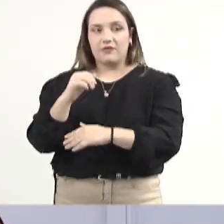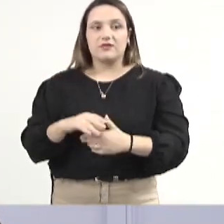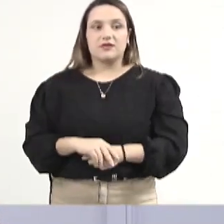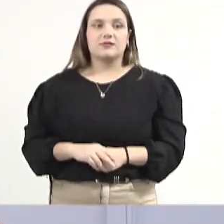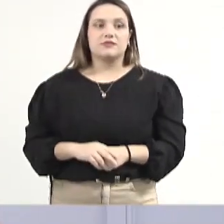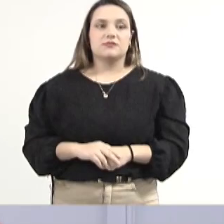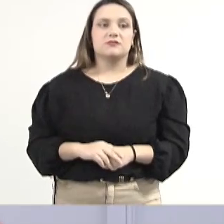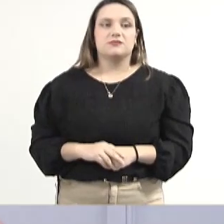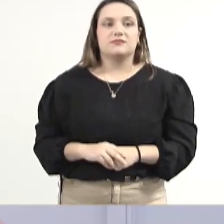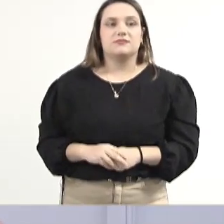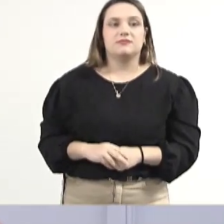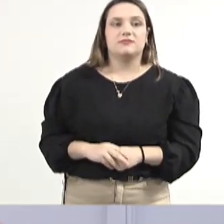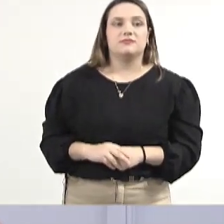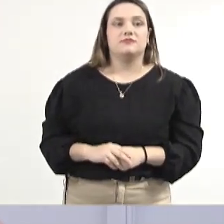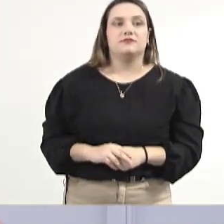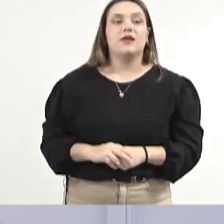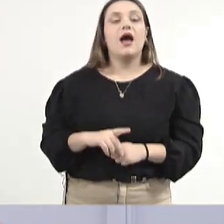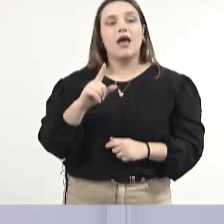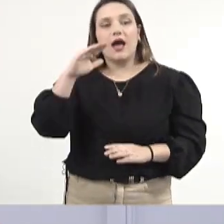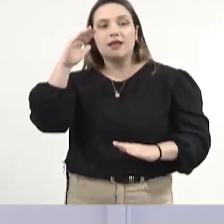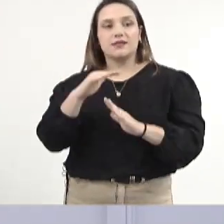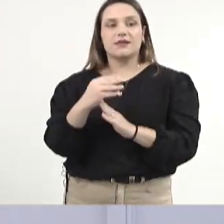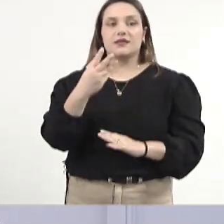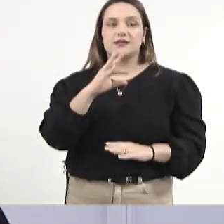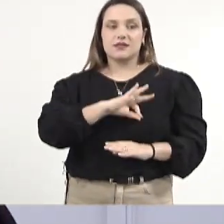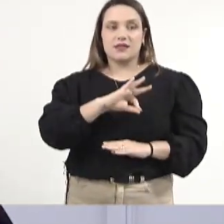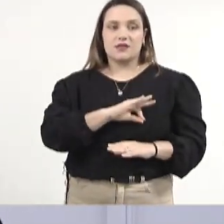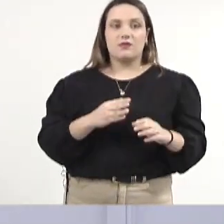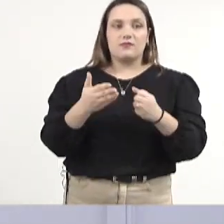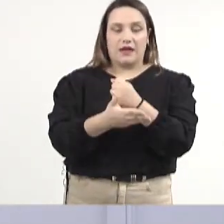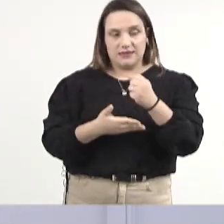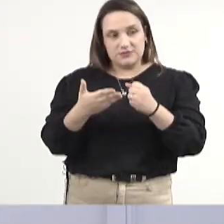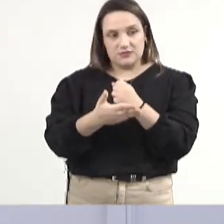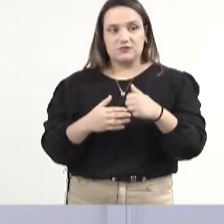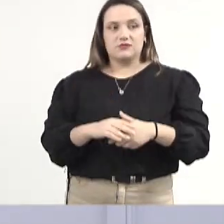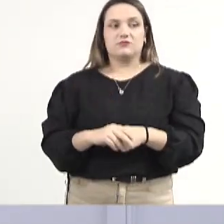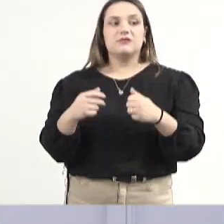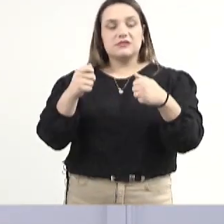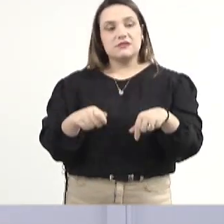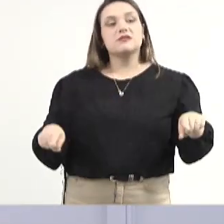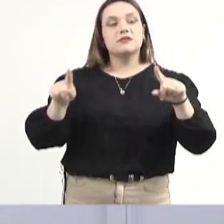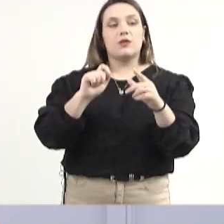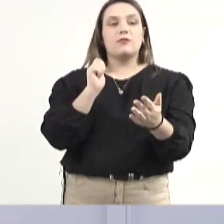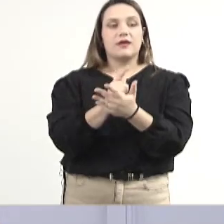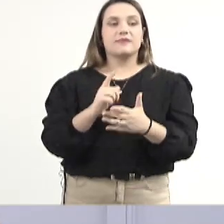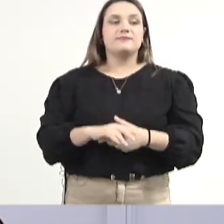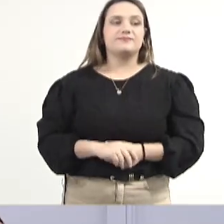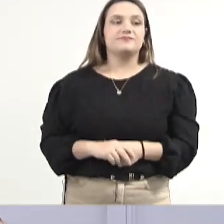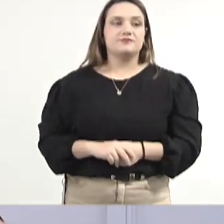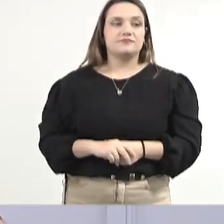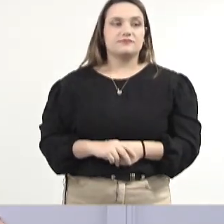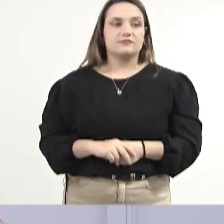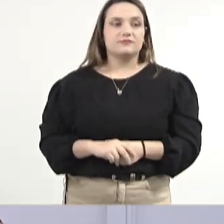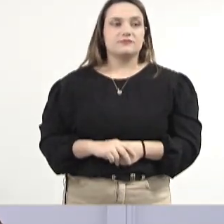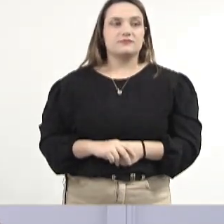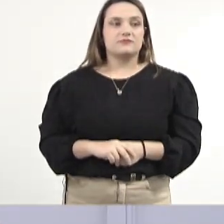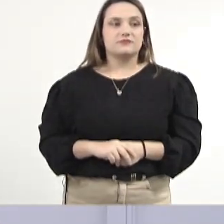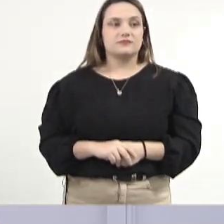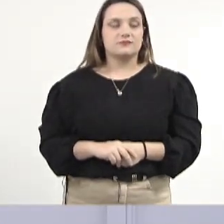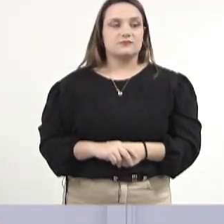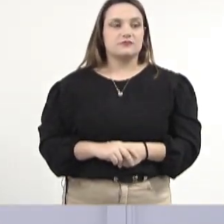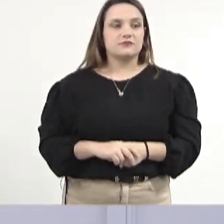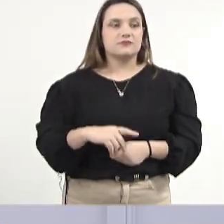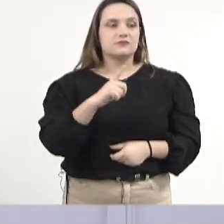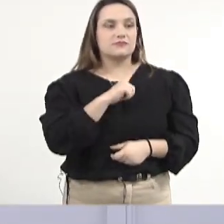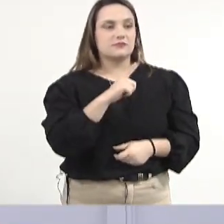a isenção até 3 salários mínimos, foi acrescida de 1 salário para 3 salários. E além dessa doença grave, ela deixa específico